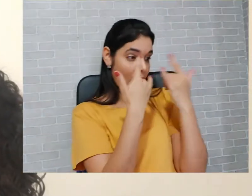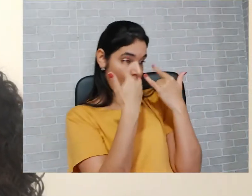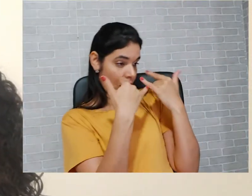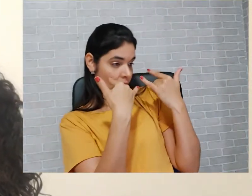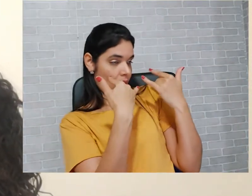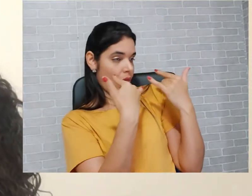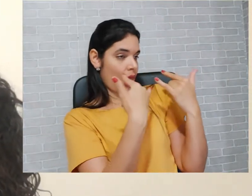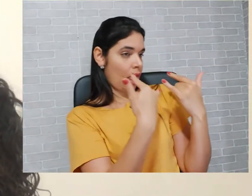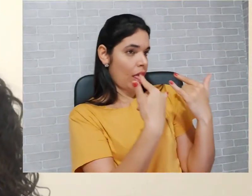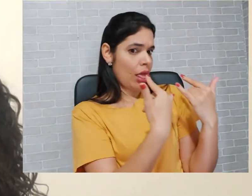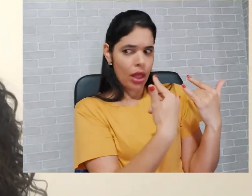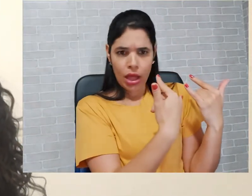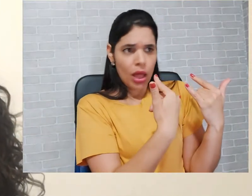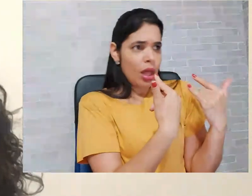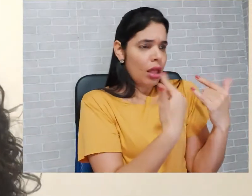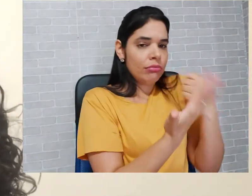demais.